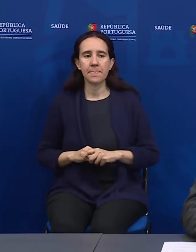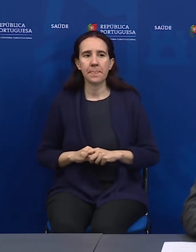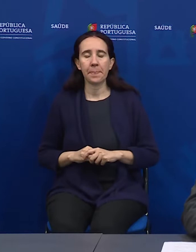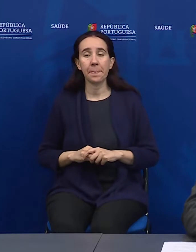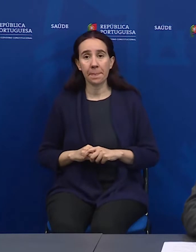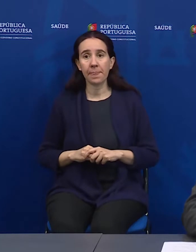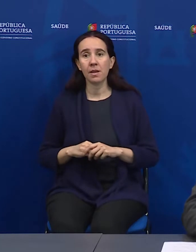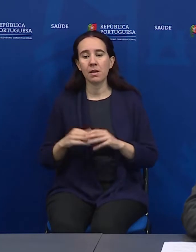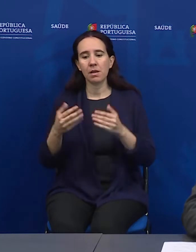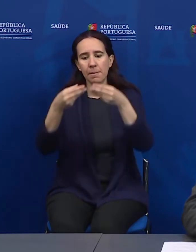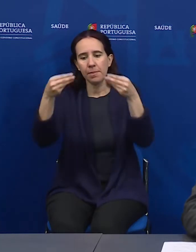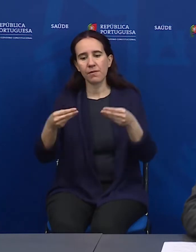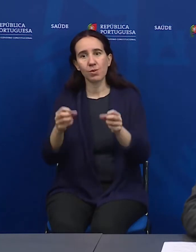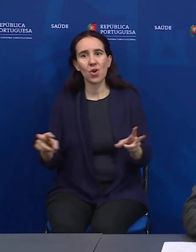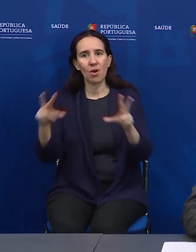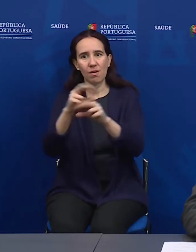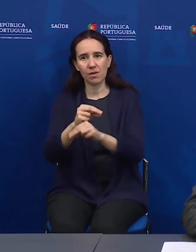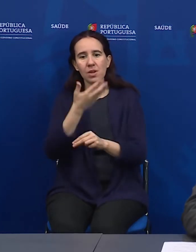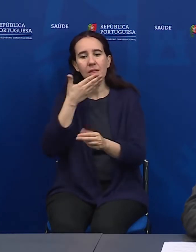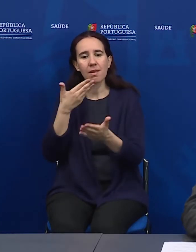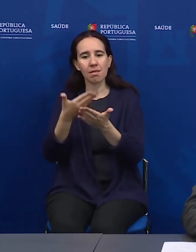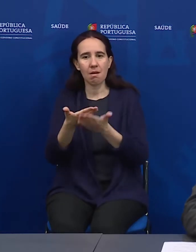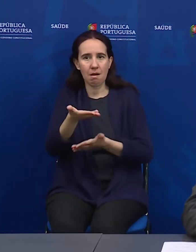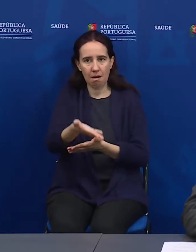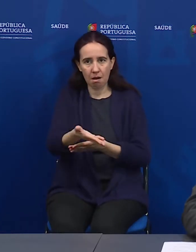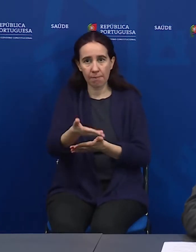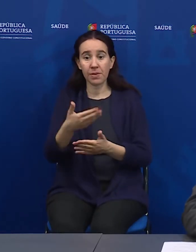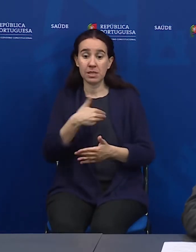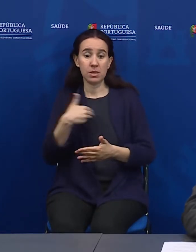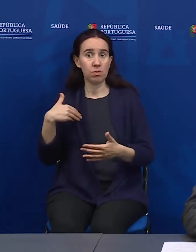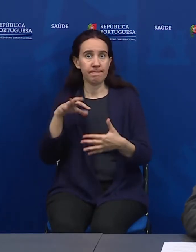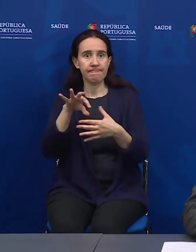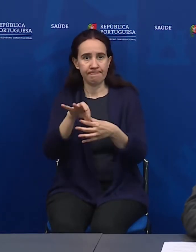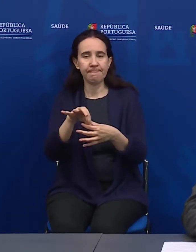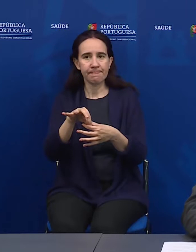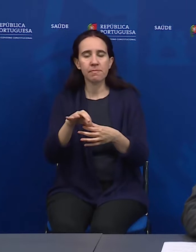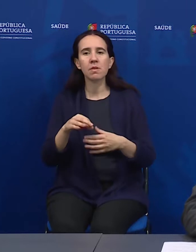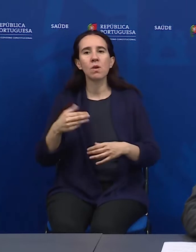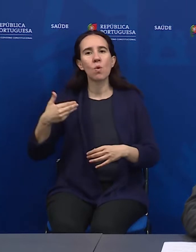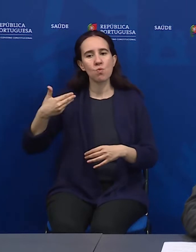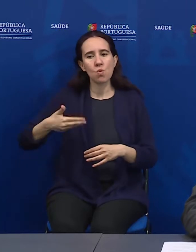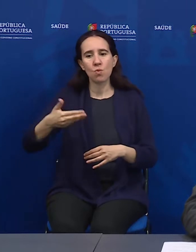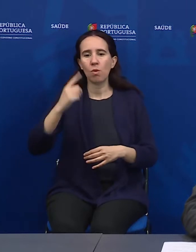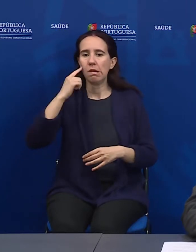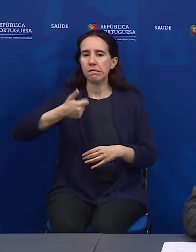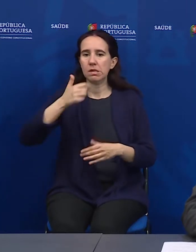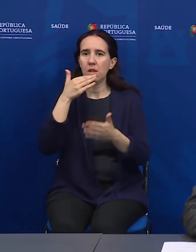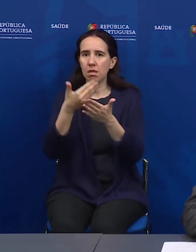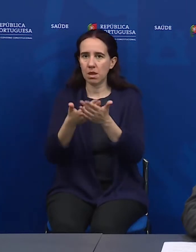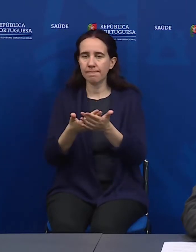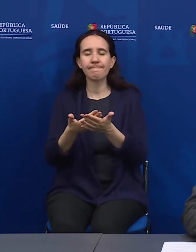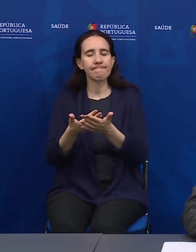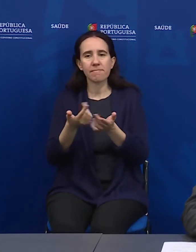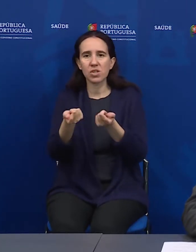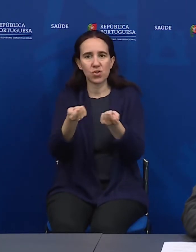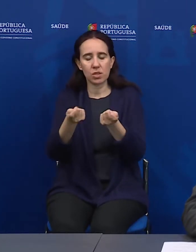As novas plataformas e ferramentas ao serviço da saúde têm sido cruciais na